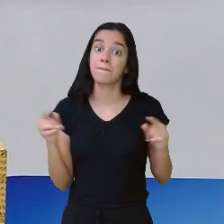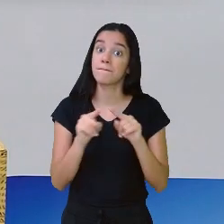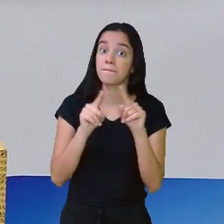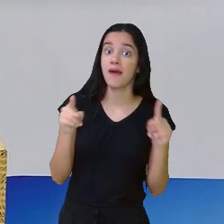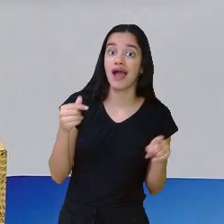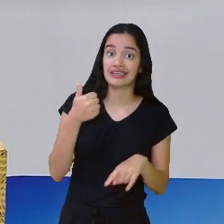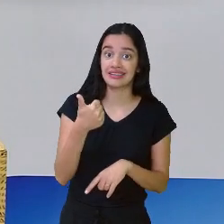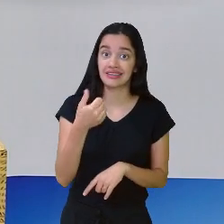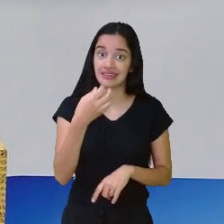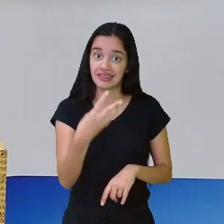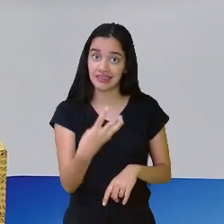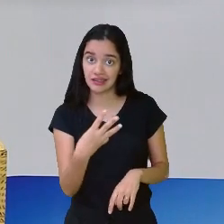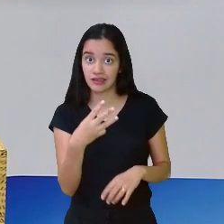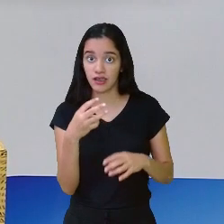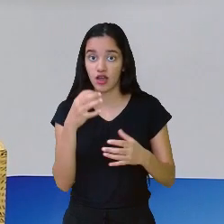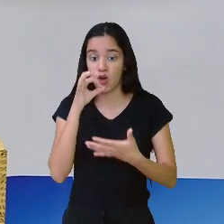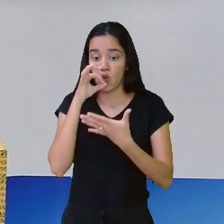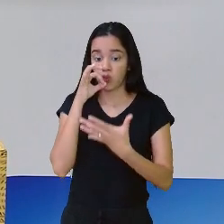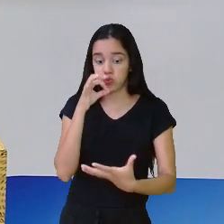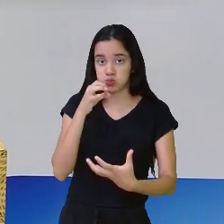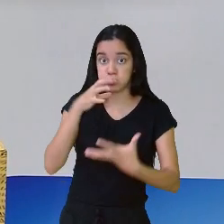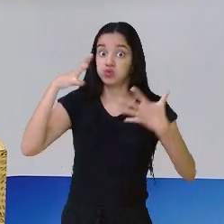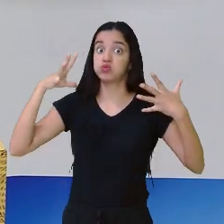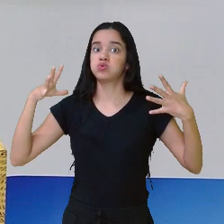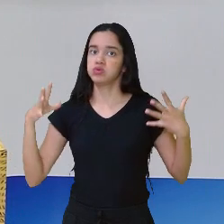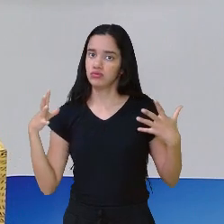mesa, que nós iremos